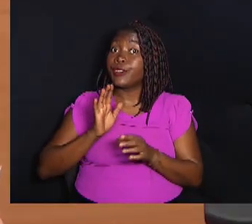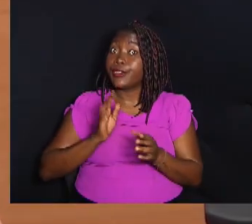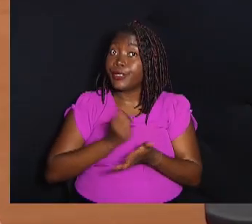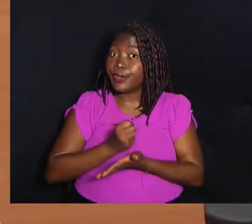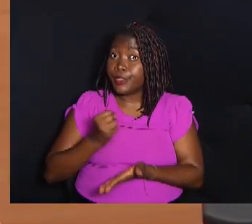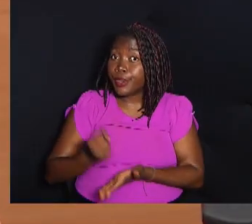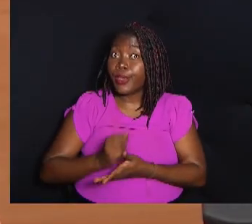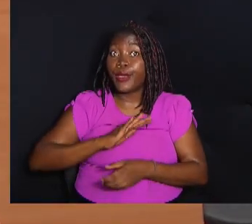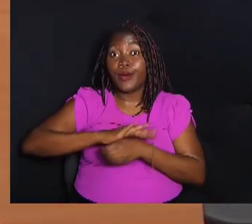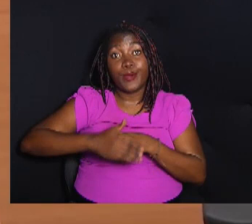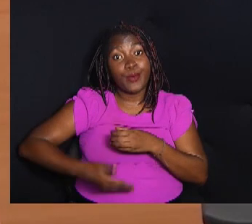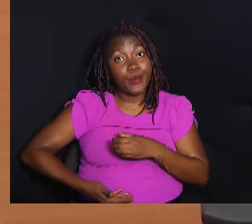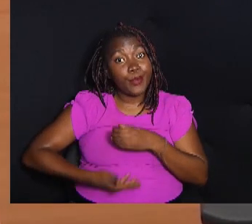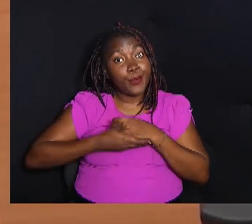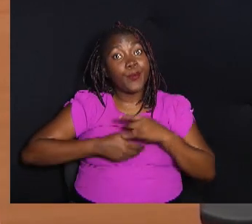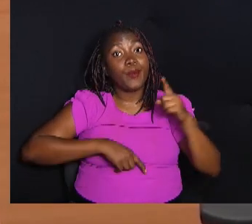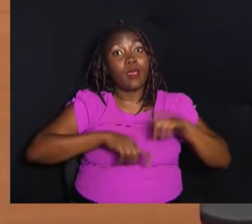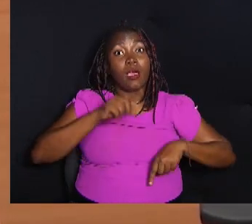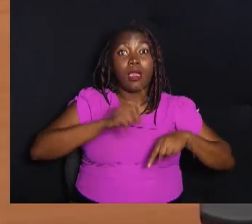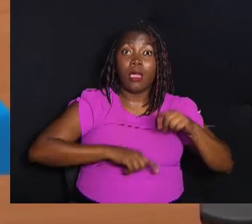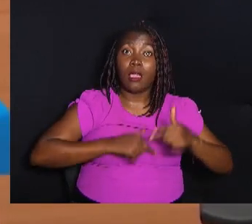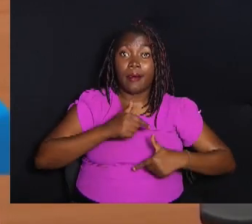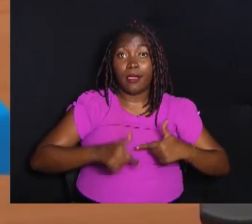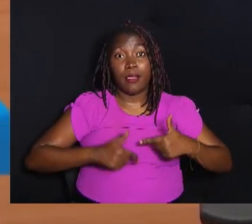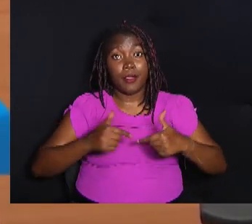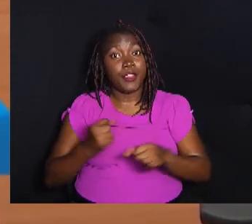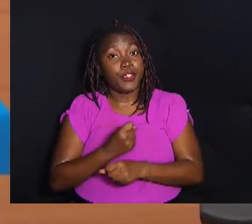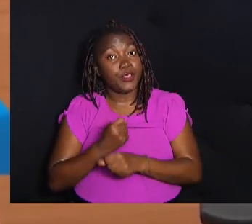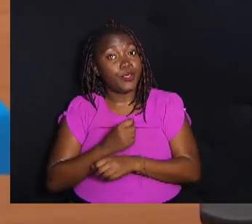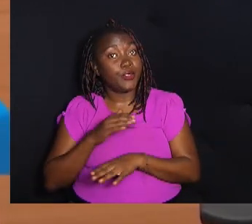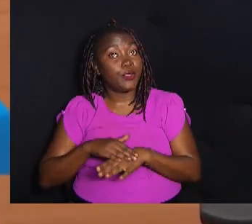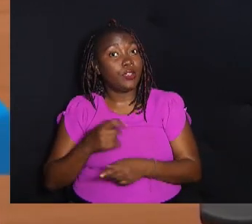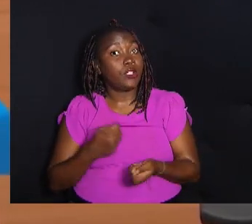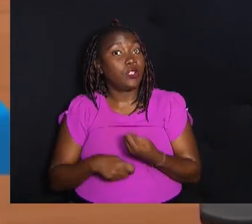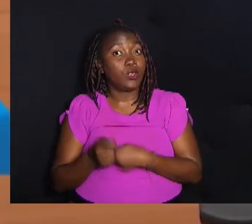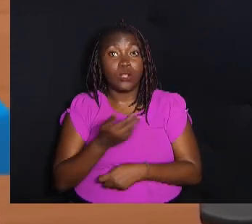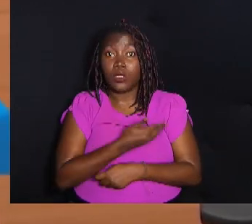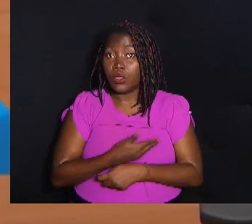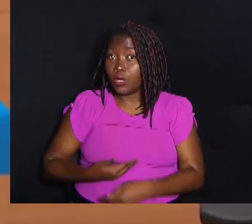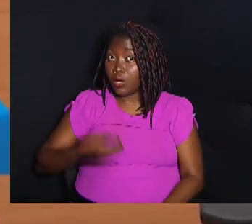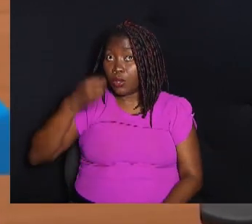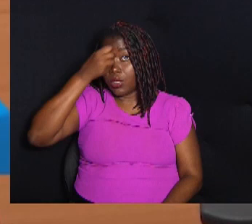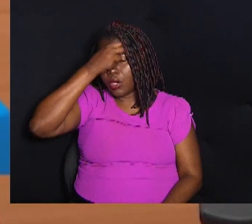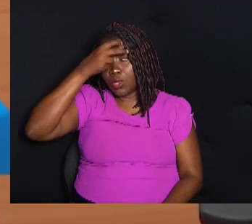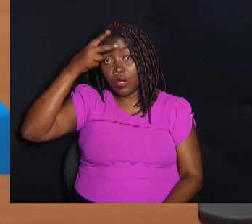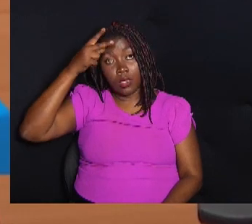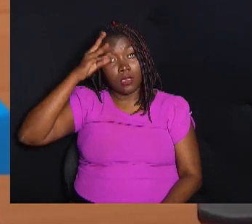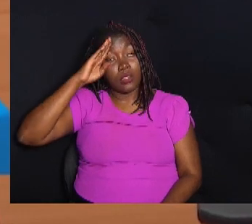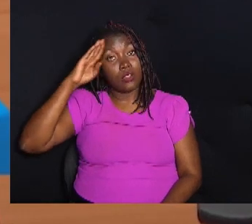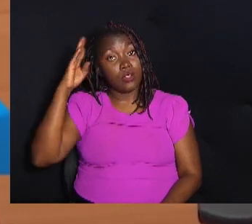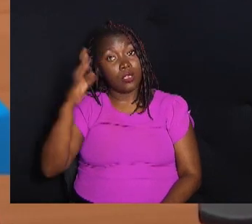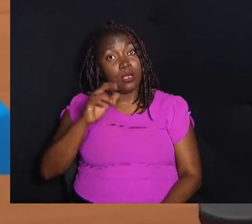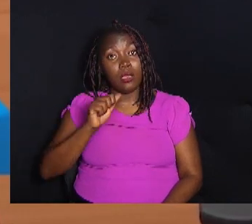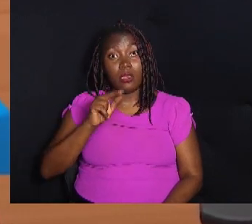contratação de bens serviços e obras pela administração pública Municipal direta autárquica e